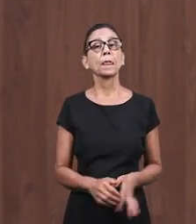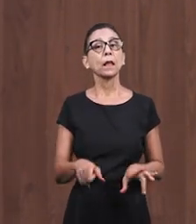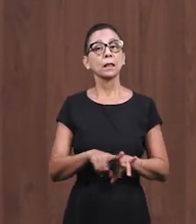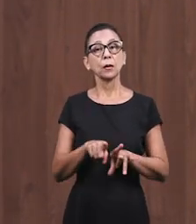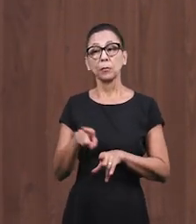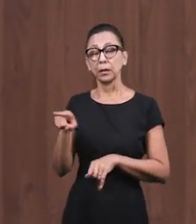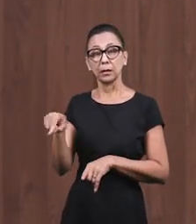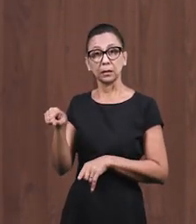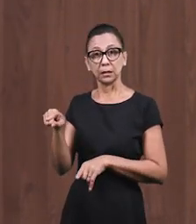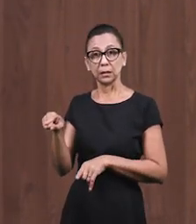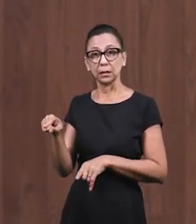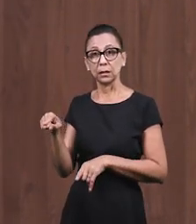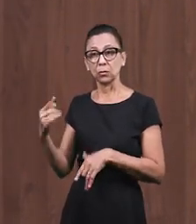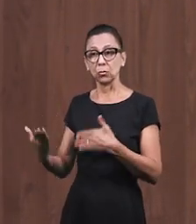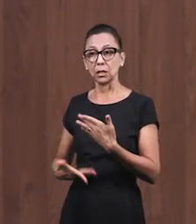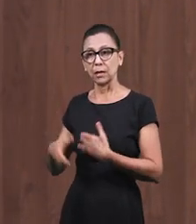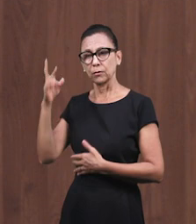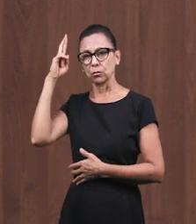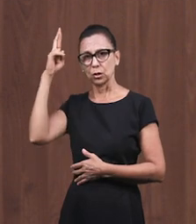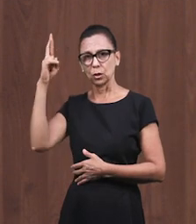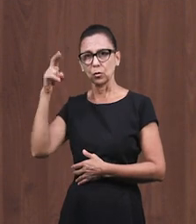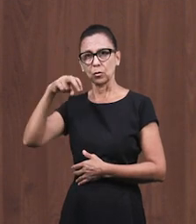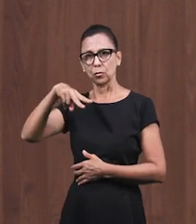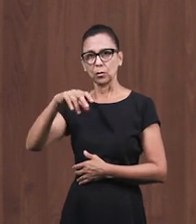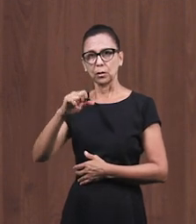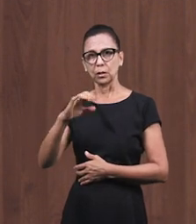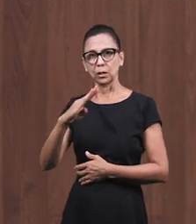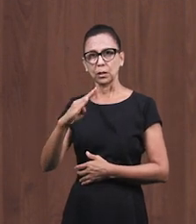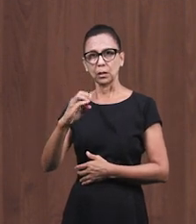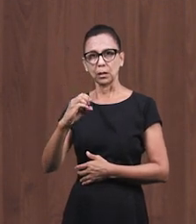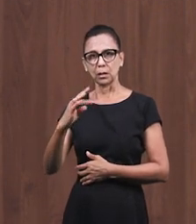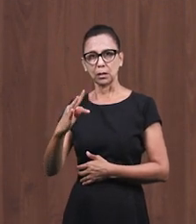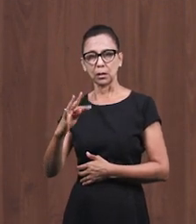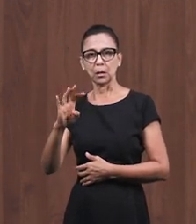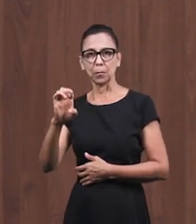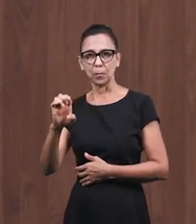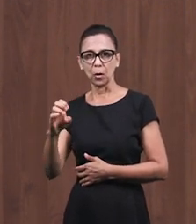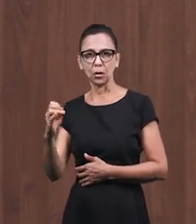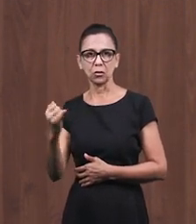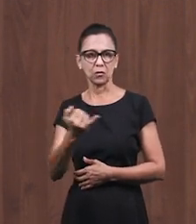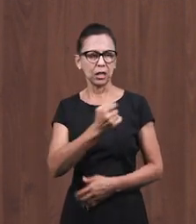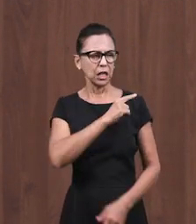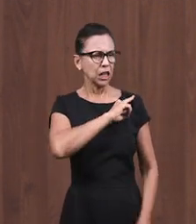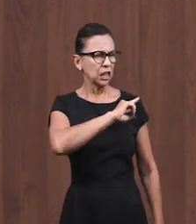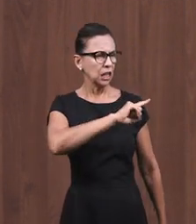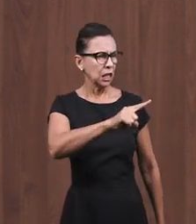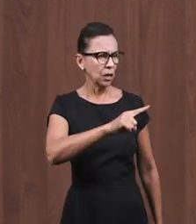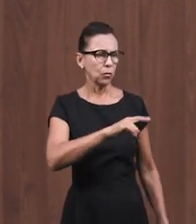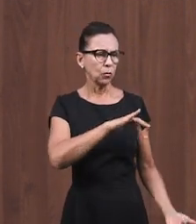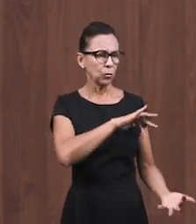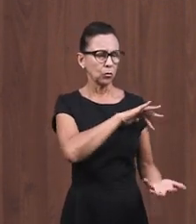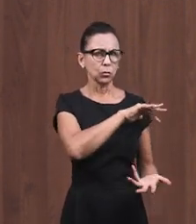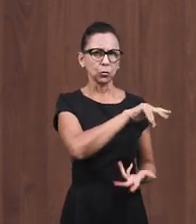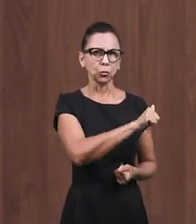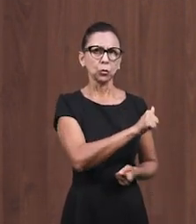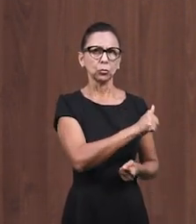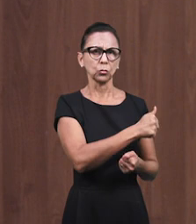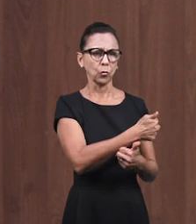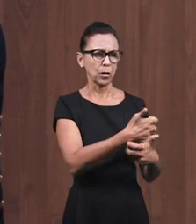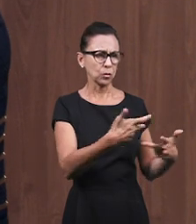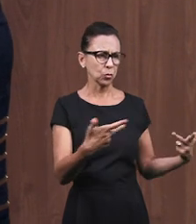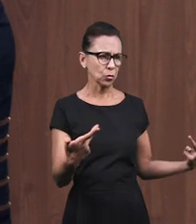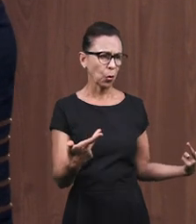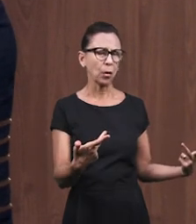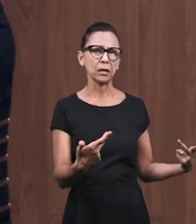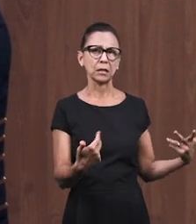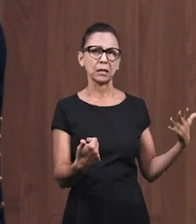Acabe. Vamos dizer não, adolescentes. Vamos falar não para as propostas deste mundo, amando mais a